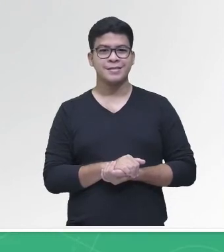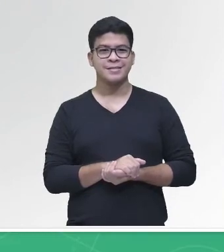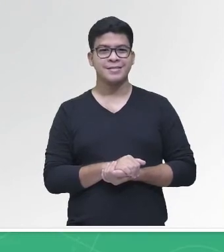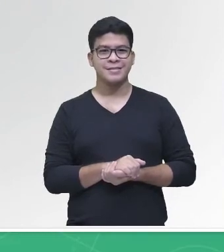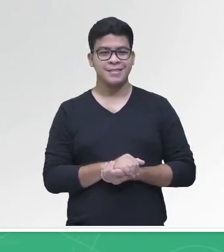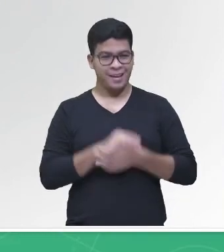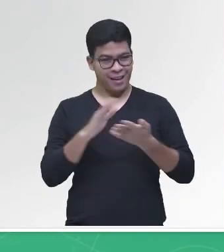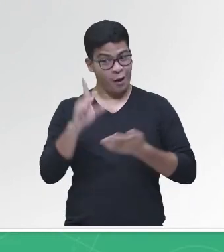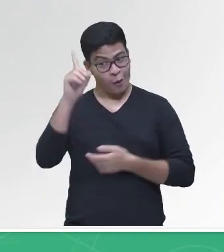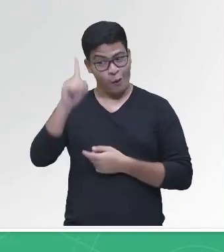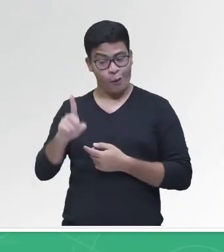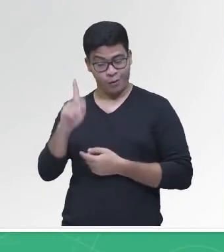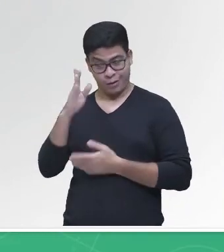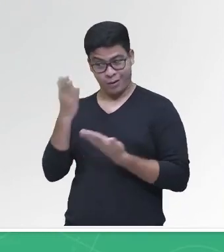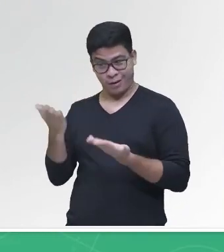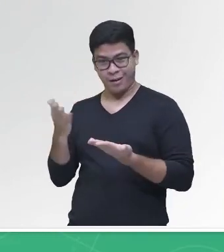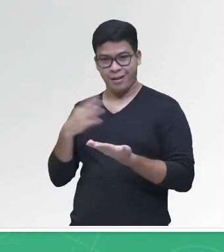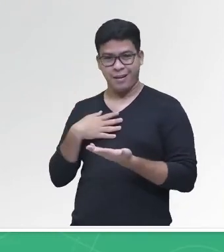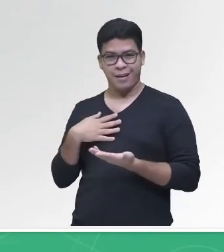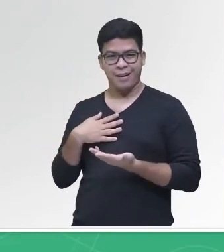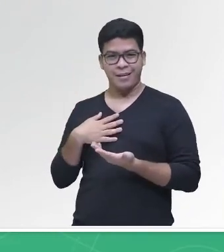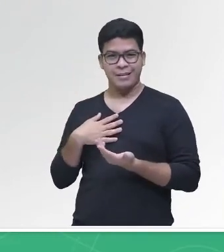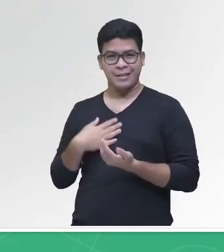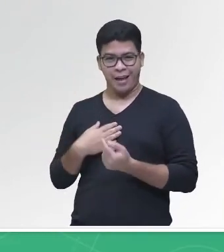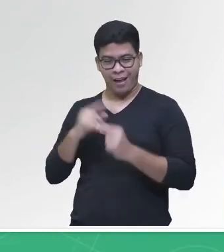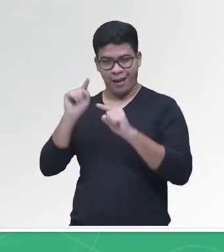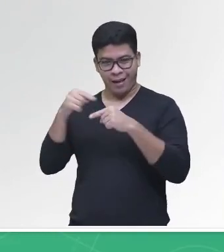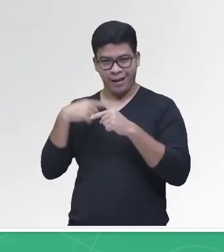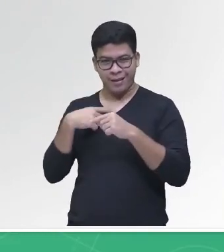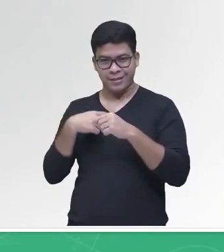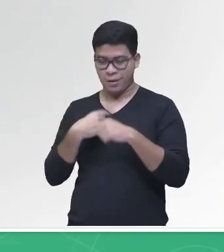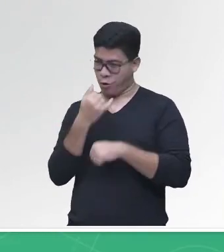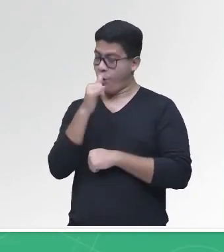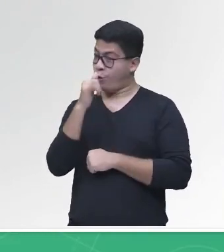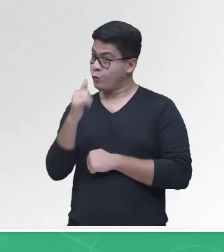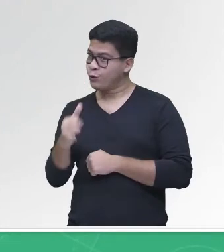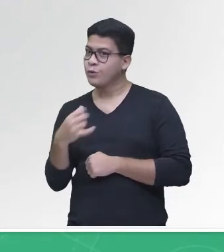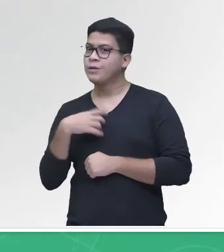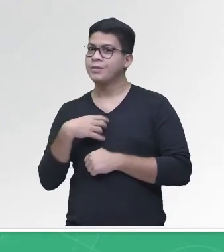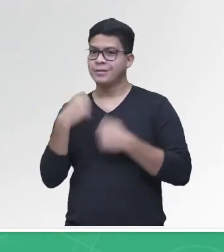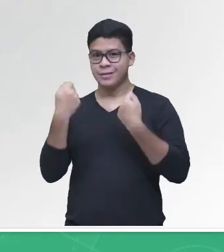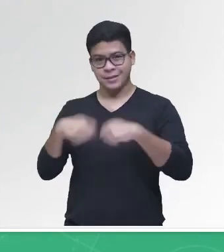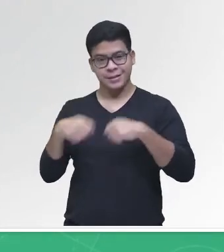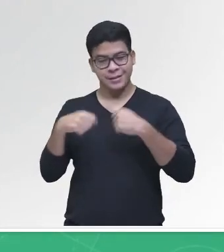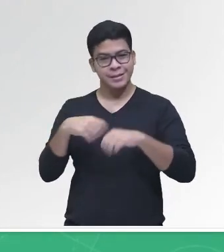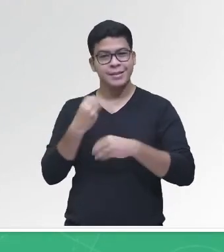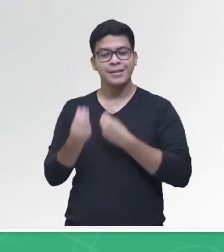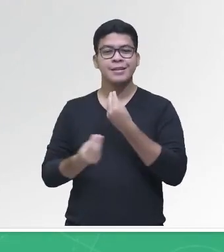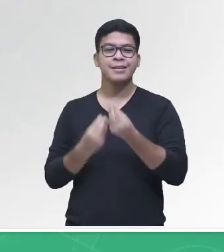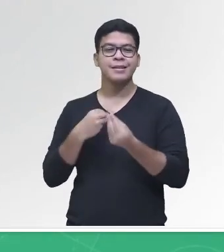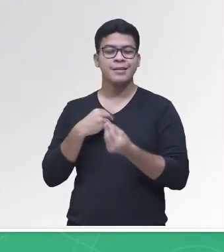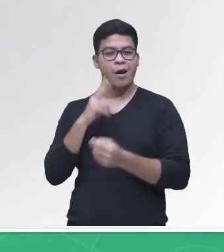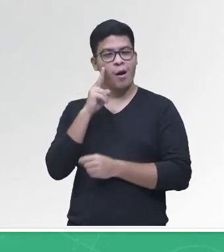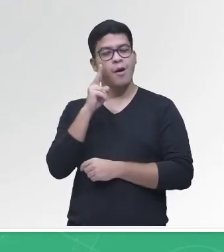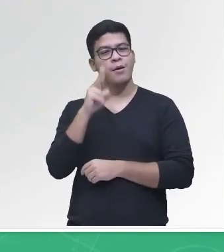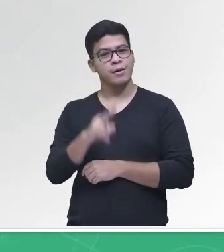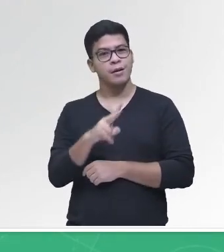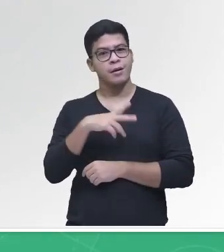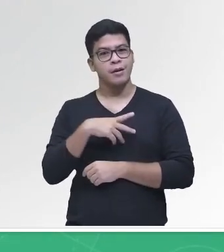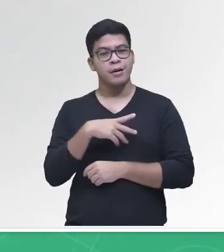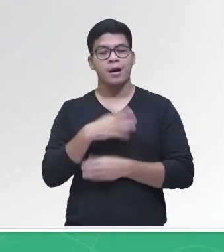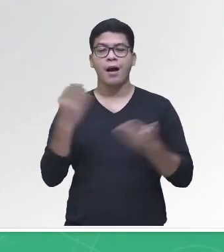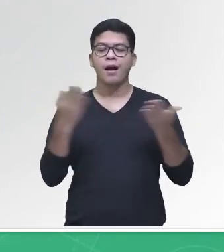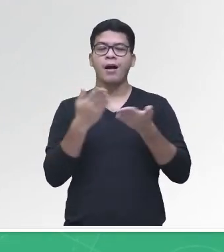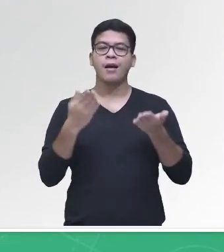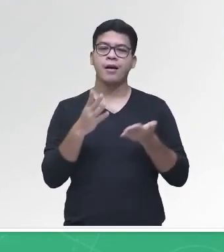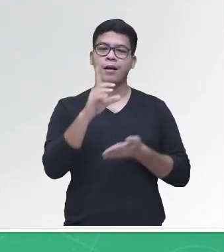Diretora, olha lá, hein? Olha, é isso que ela está no processo de eletrização, pessoal. Ela está no princípio aí. Então, vamos para a nossa